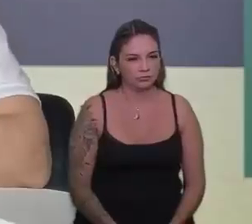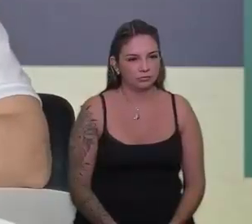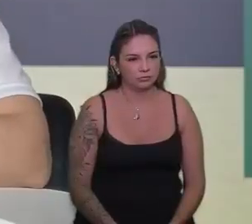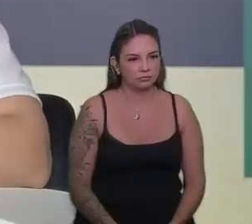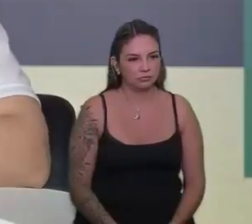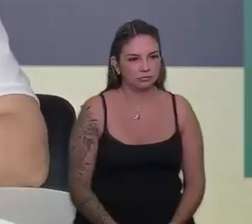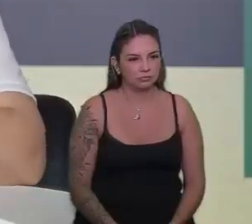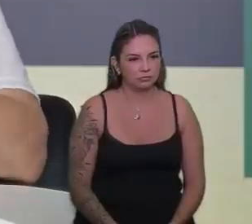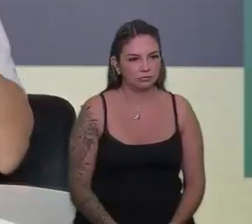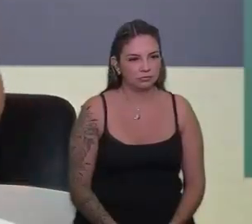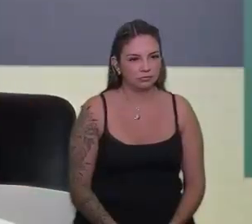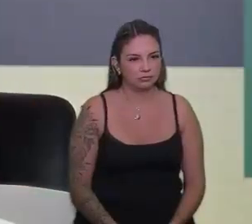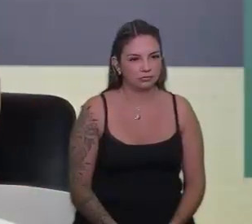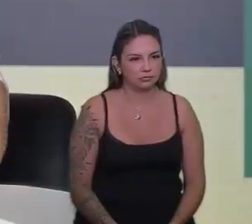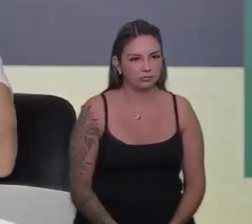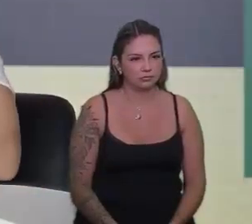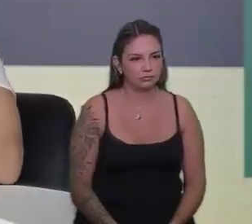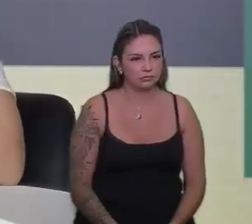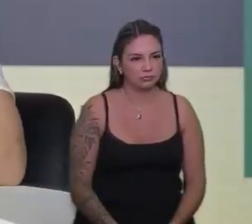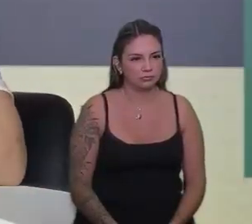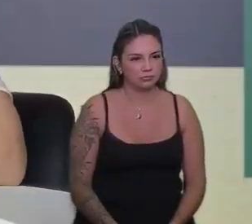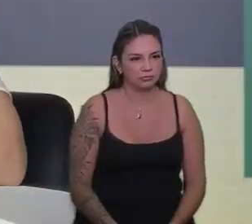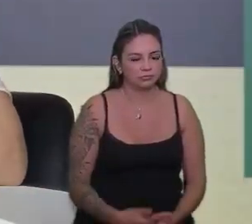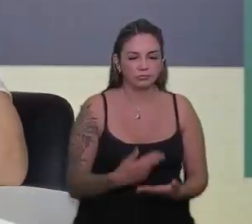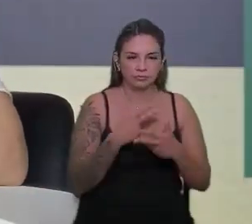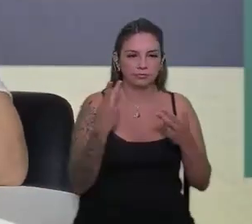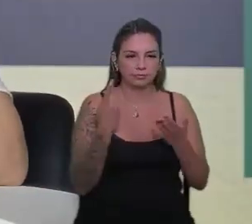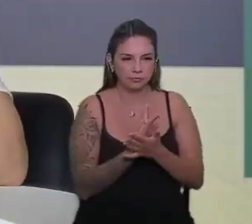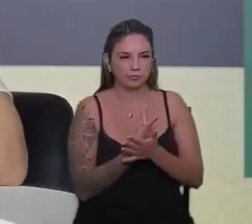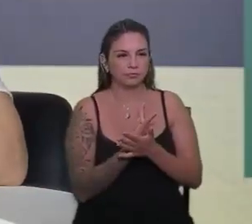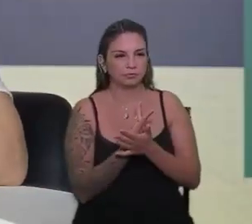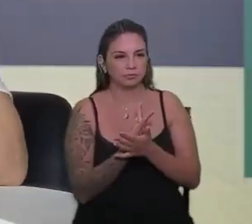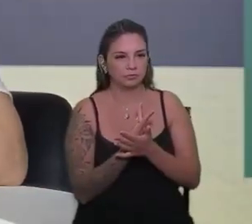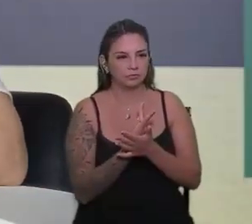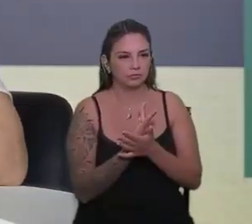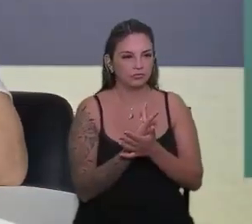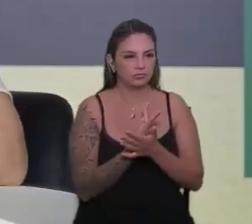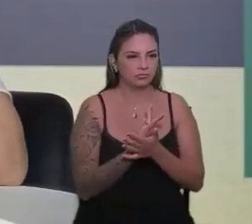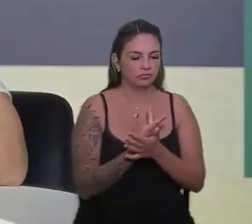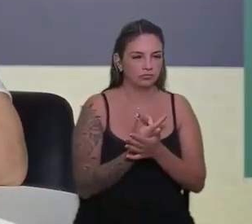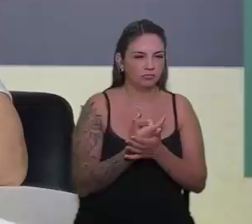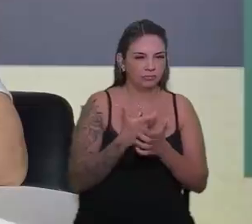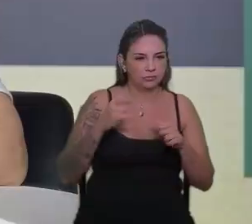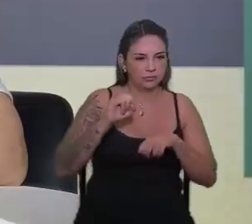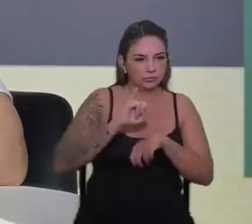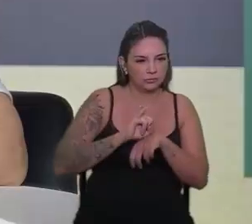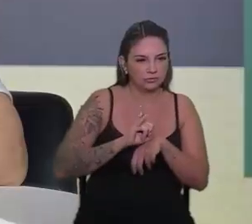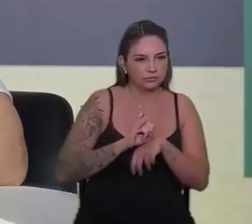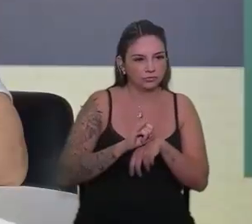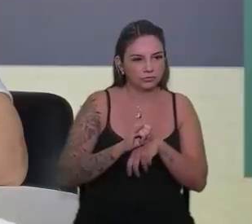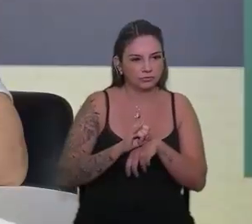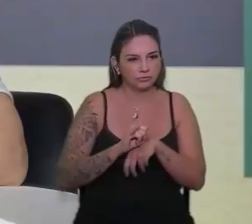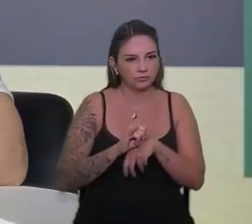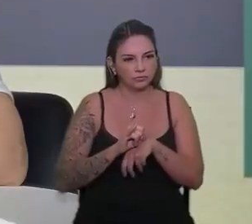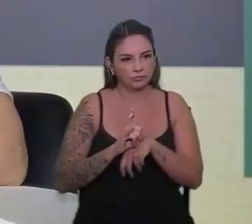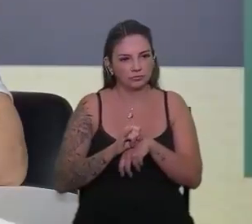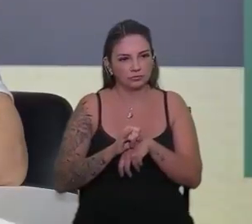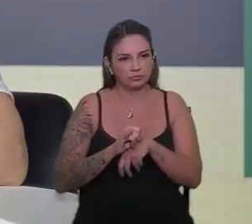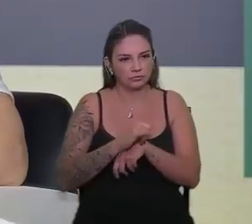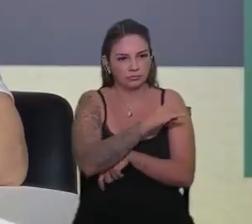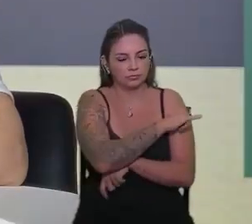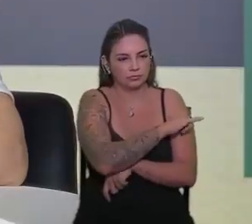Que às vezes a gente fica muito centrado nas coisas que acontecem nas grandes capitais, nesse eixo Rio-São